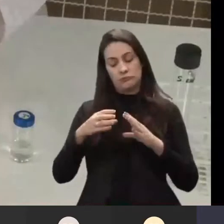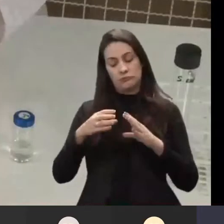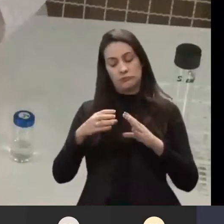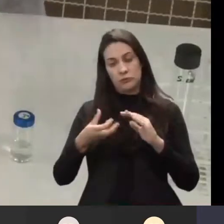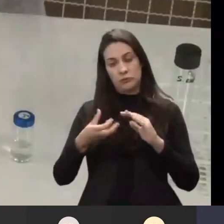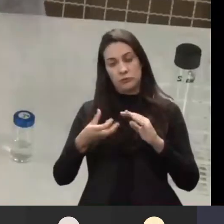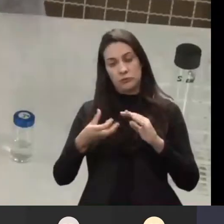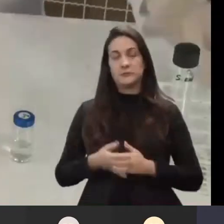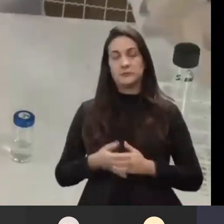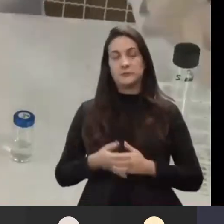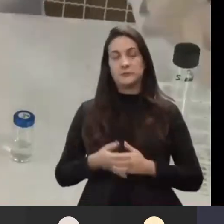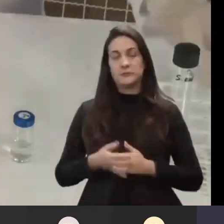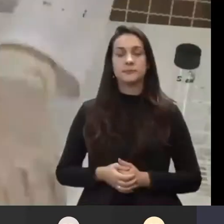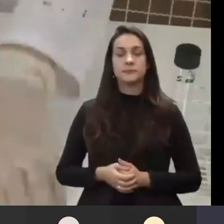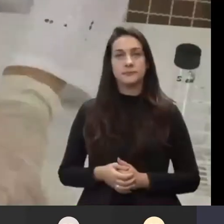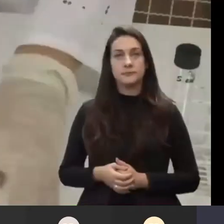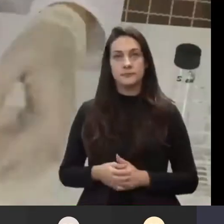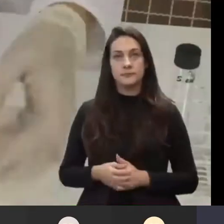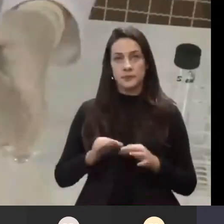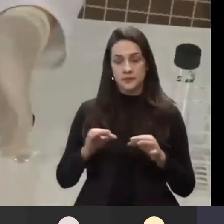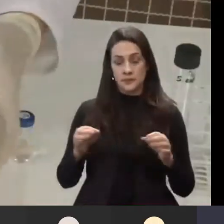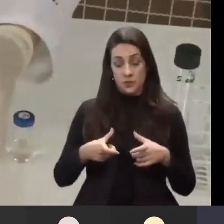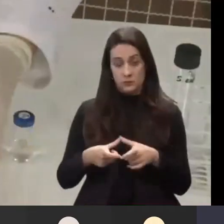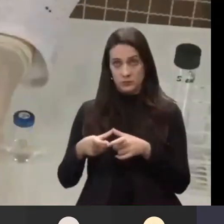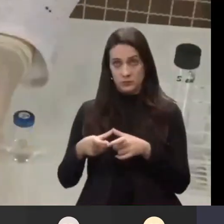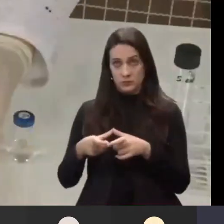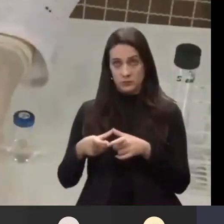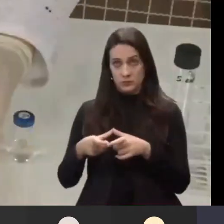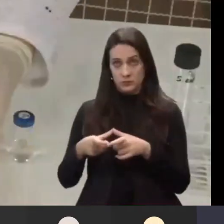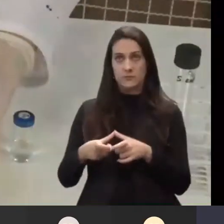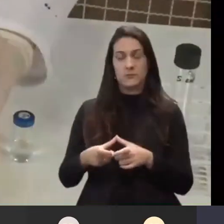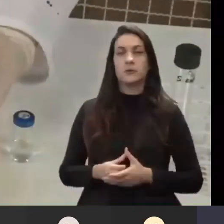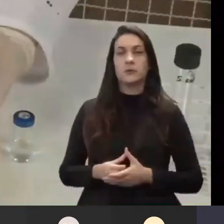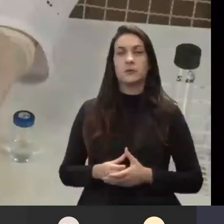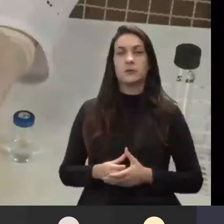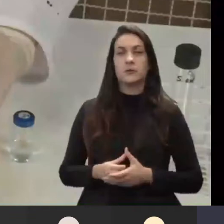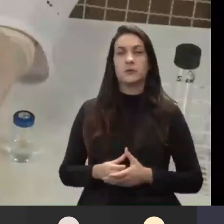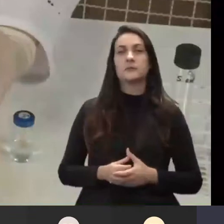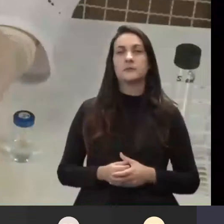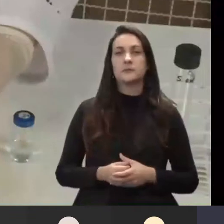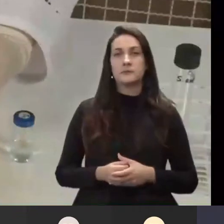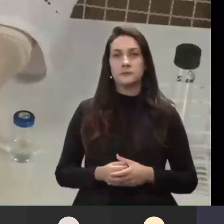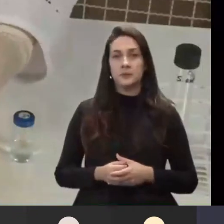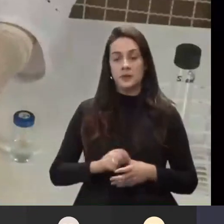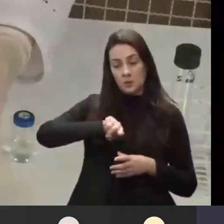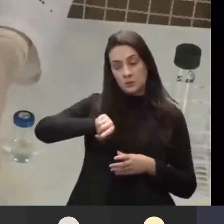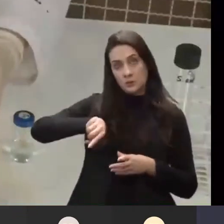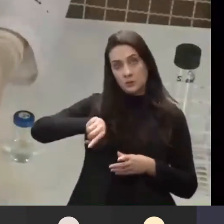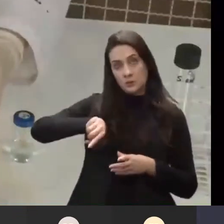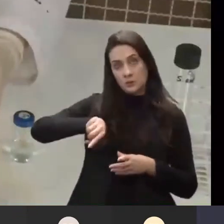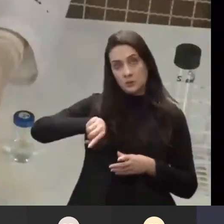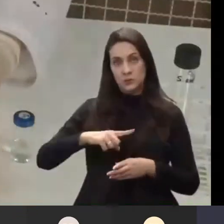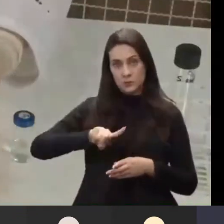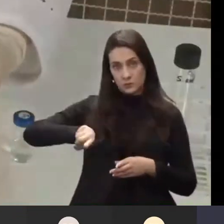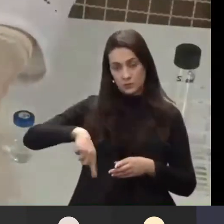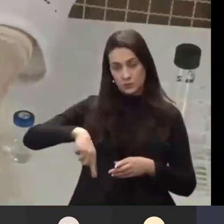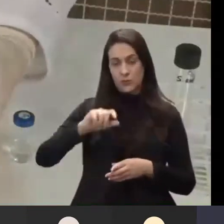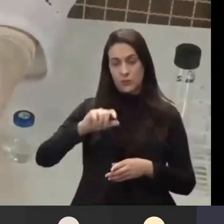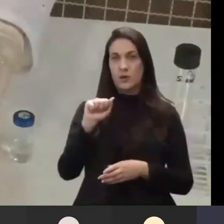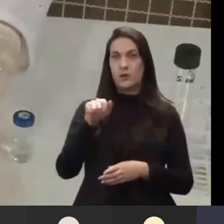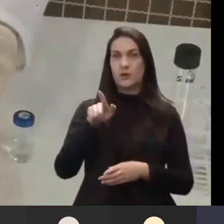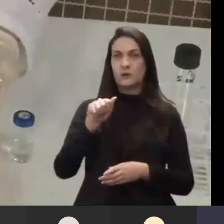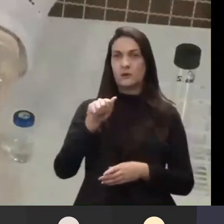Vai pegar a plaquinha de Petri e vai realizar um movimento circular em volta de todo o agar.